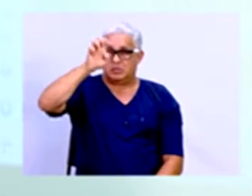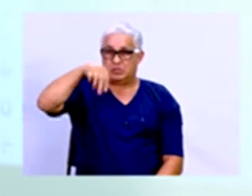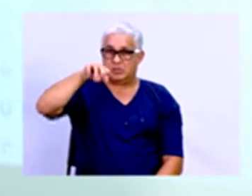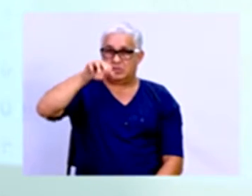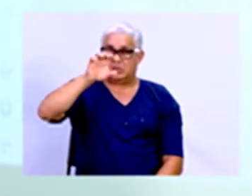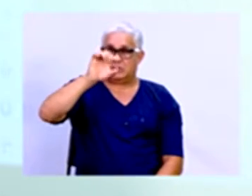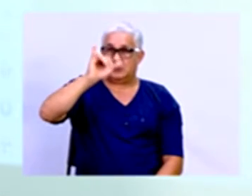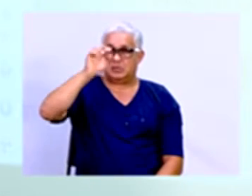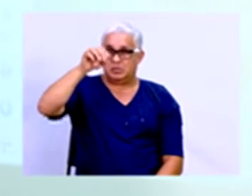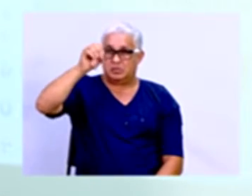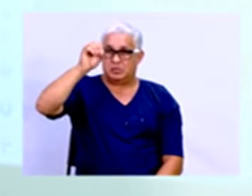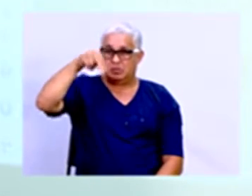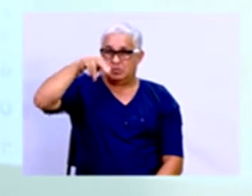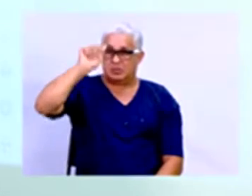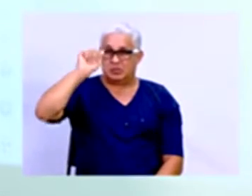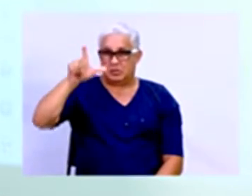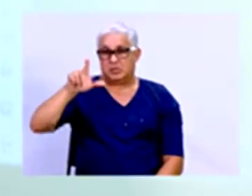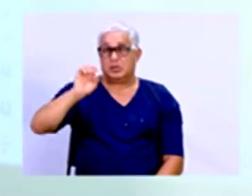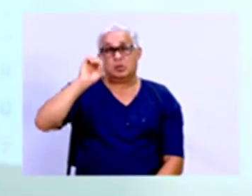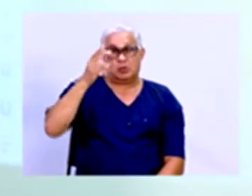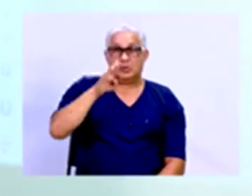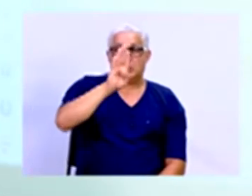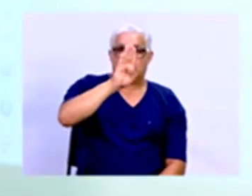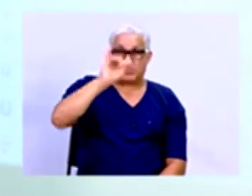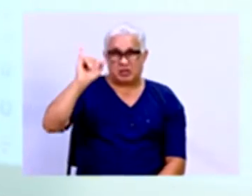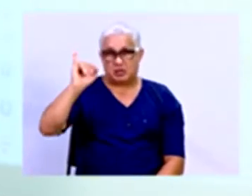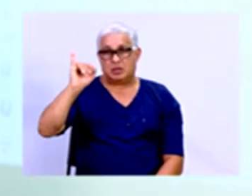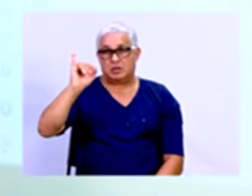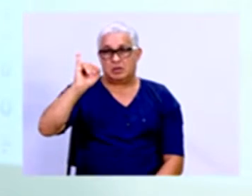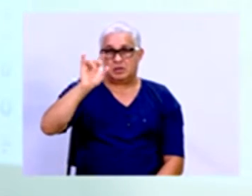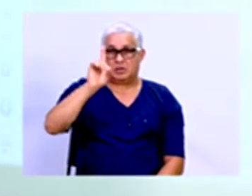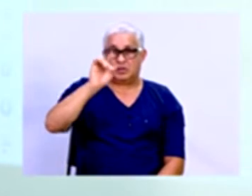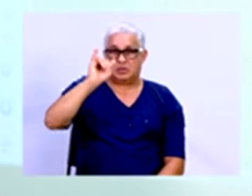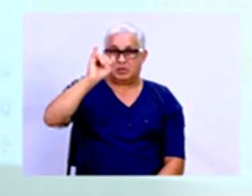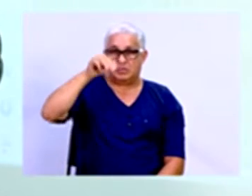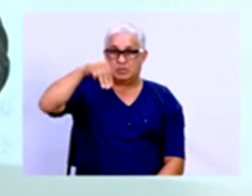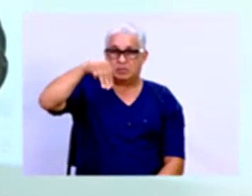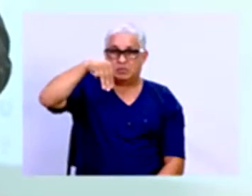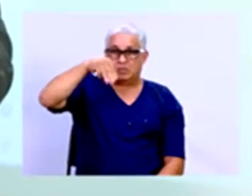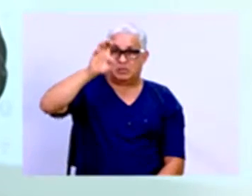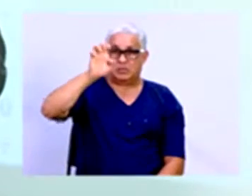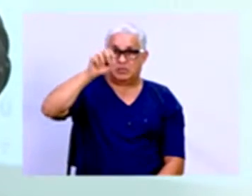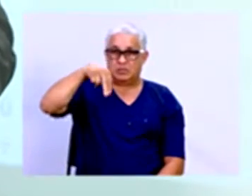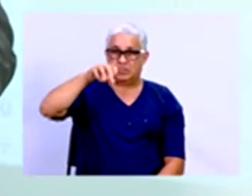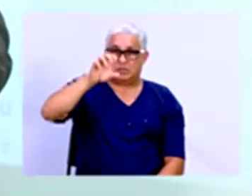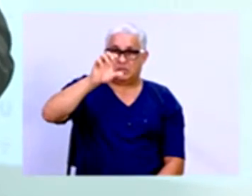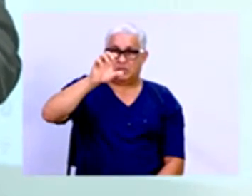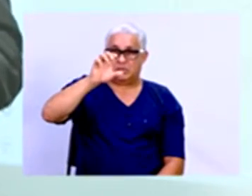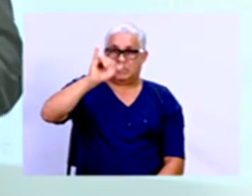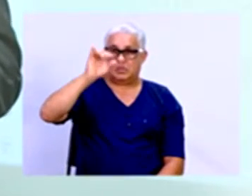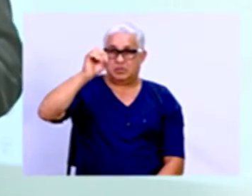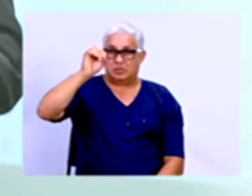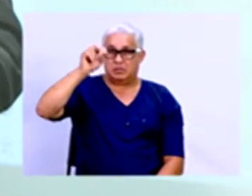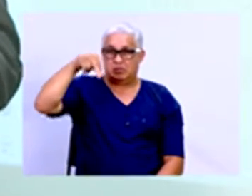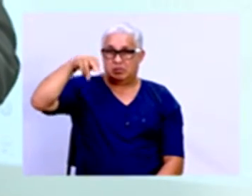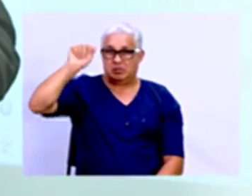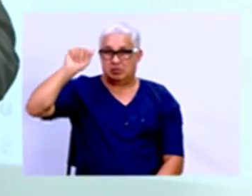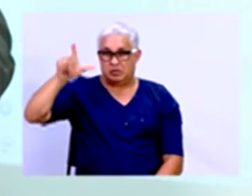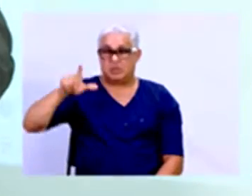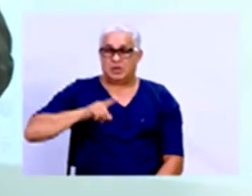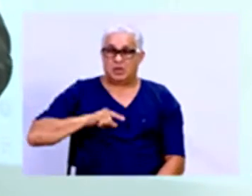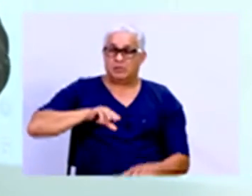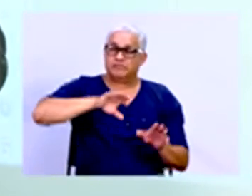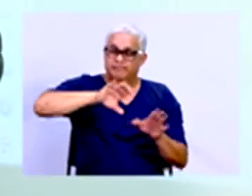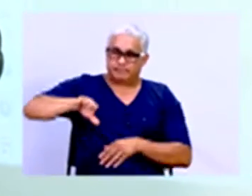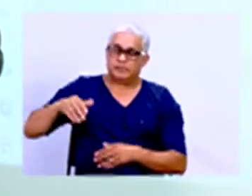Mais do que isso, a gente já parte para um outro tipo de tratamento de informações dentro do nosso sistema. Tá? Vamos passar